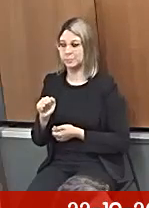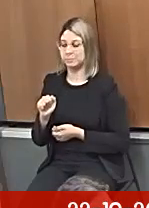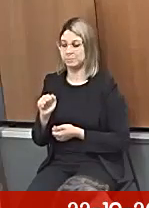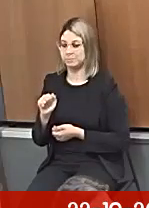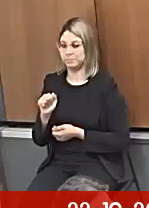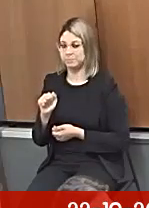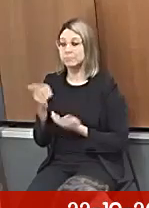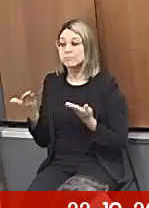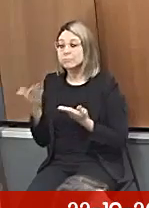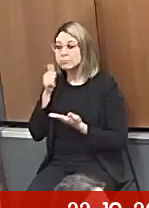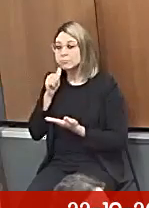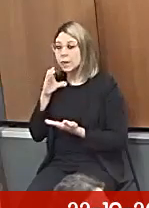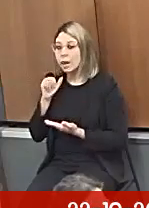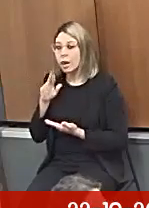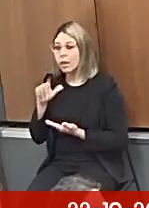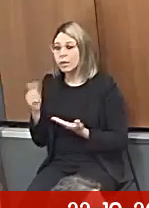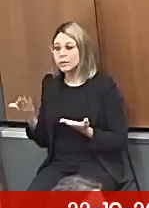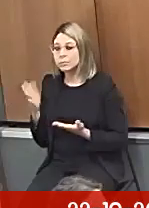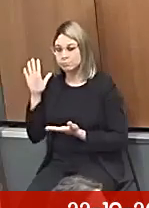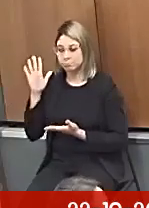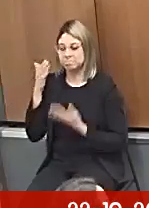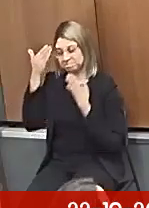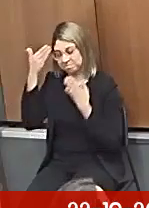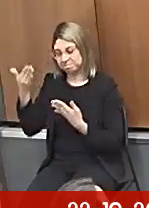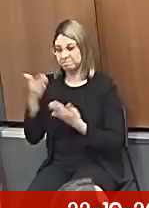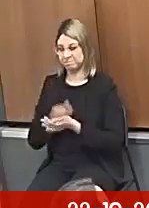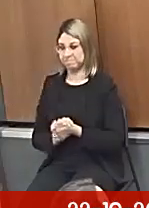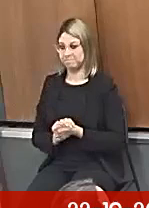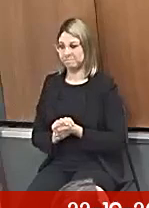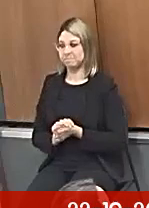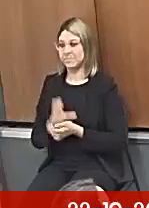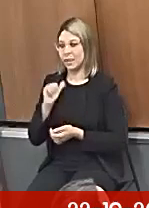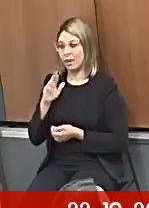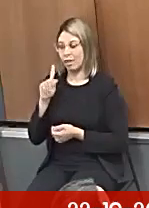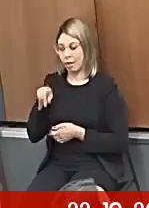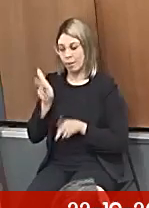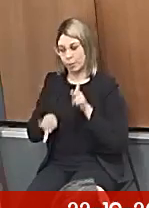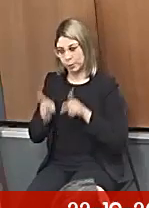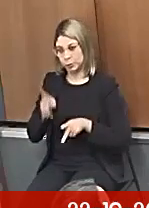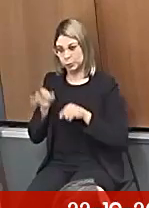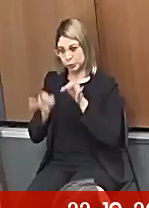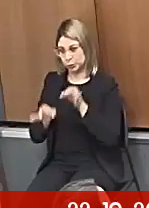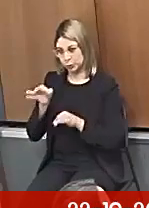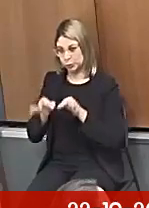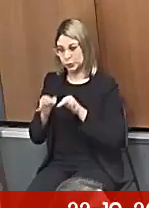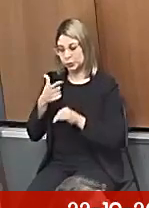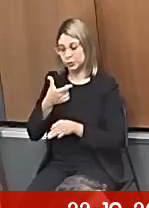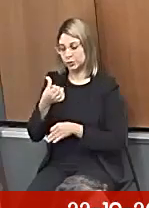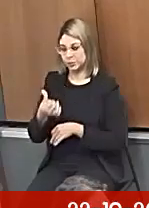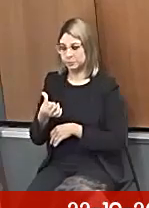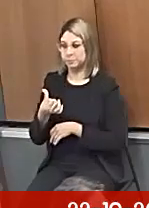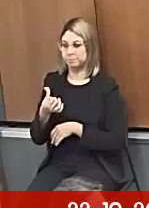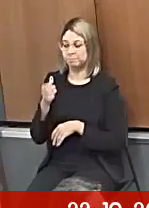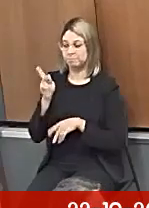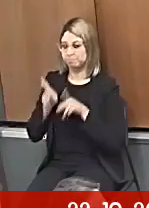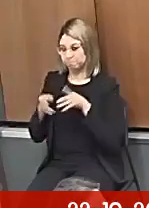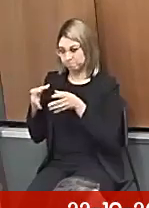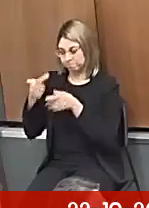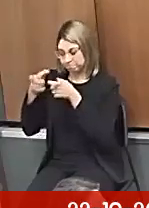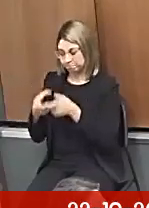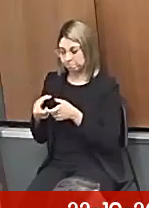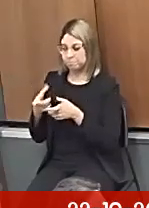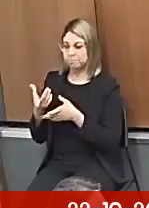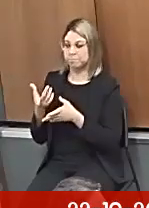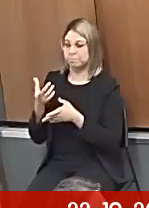Carvalho. Cadê a senhora Carla? Muito obrigado. A senhora Carla é promotora de justiça da 25ª Promotoria de Educação